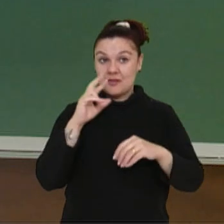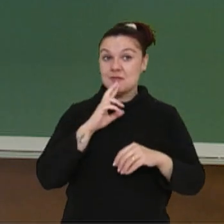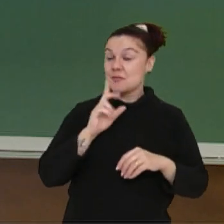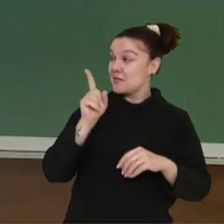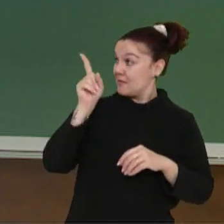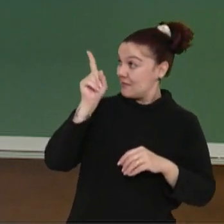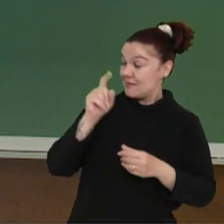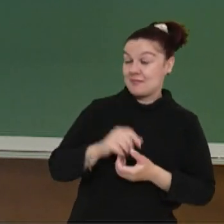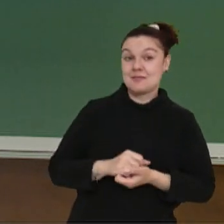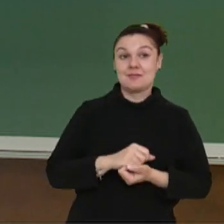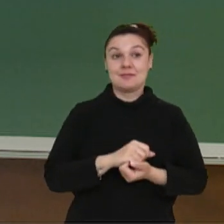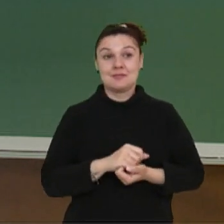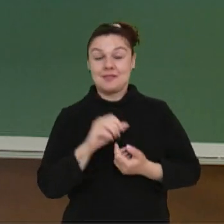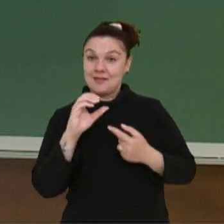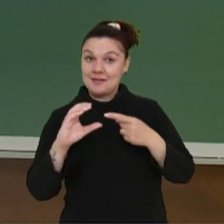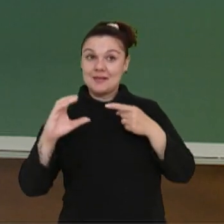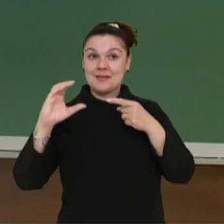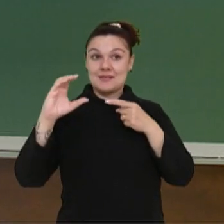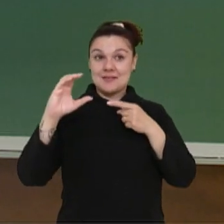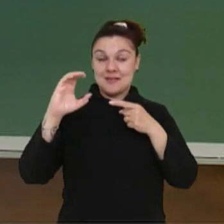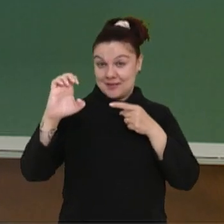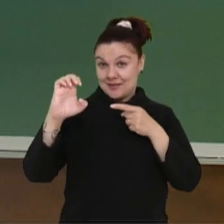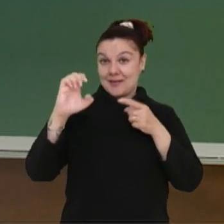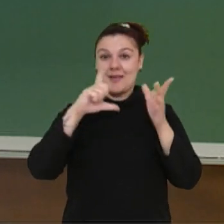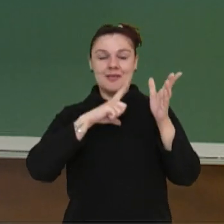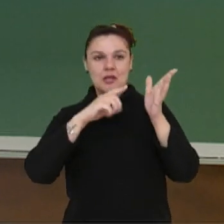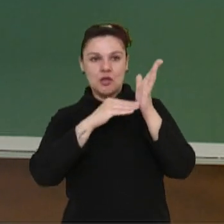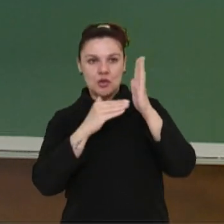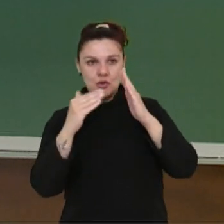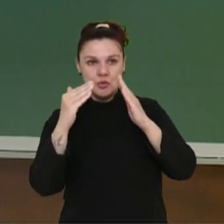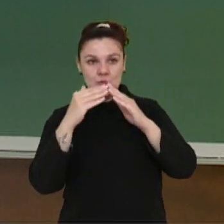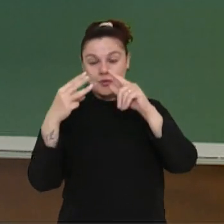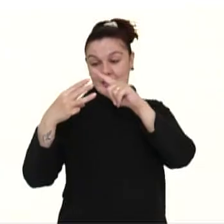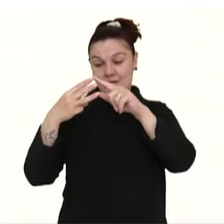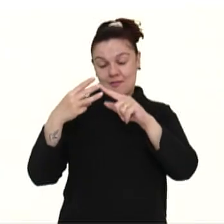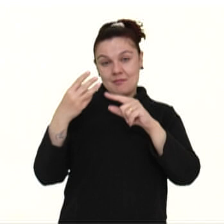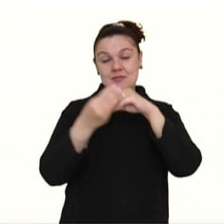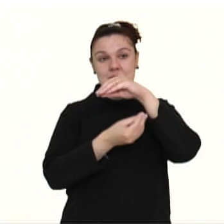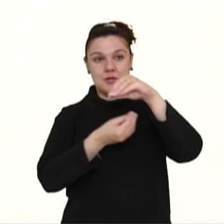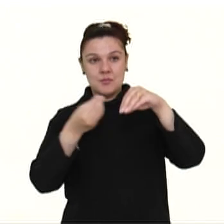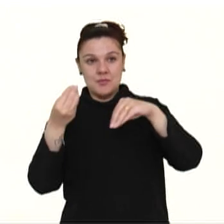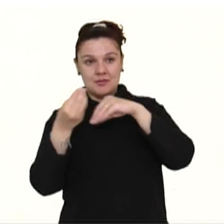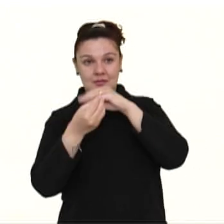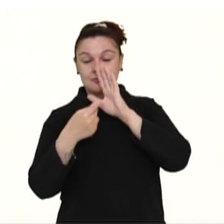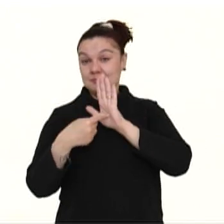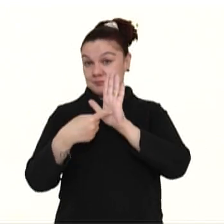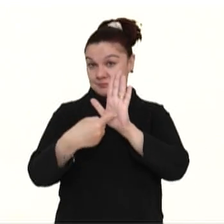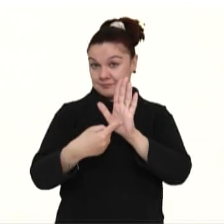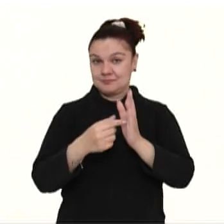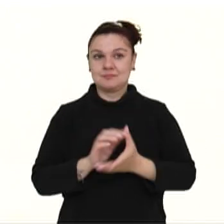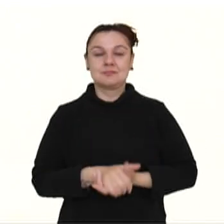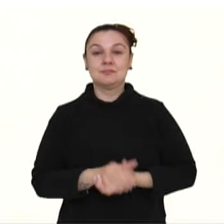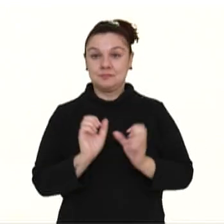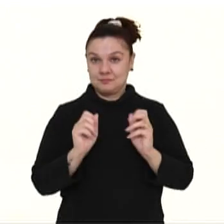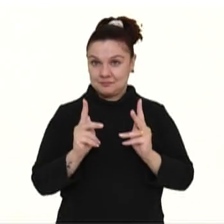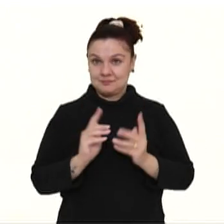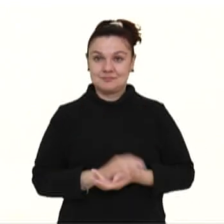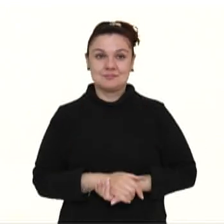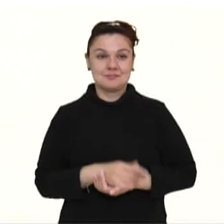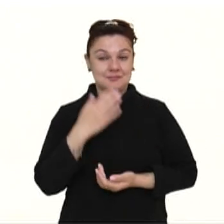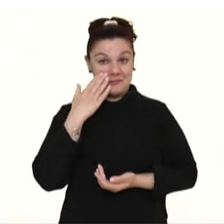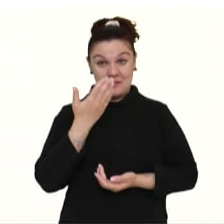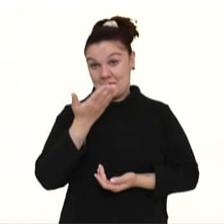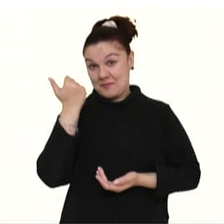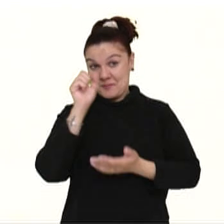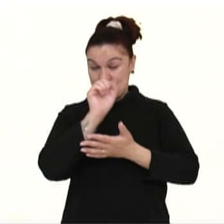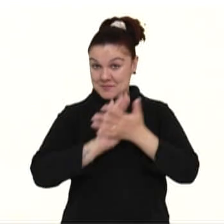forma de representar é essa aqui, onde a gente tem todas as substâncias, as 3 envolvidas ali, sendo representadas. Correto? Vamos